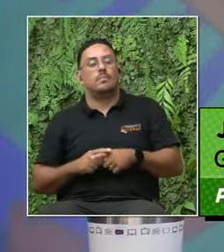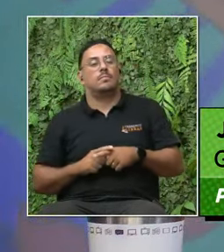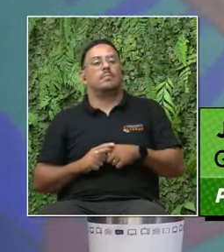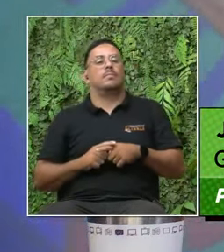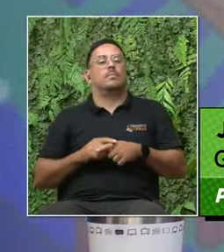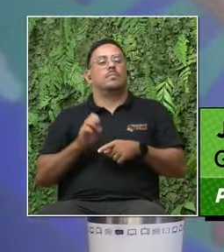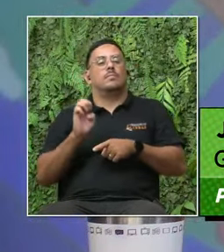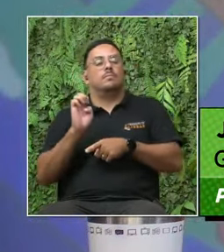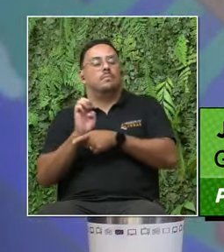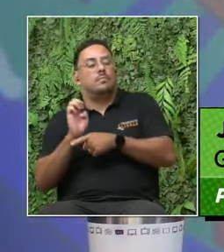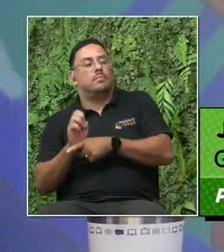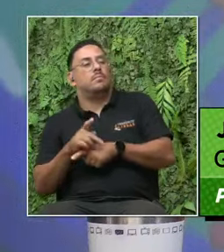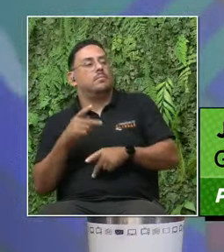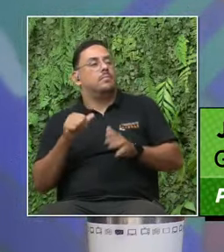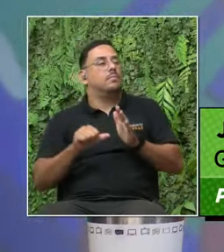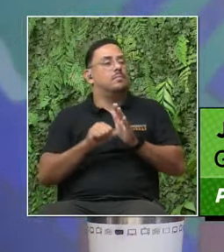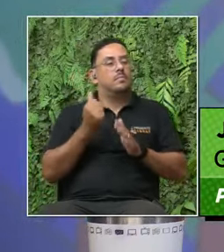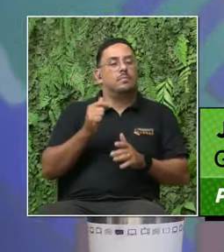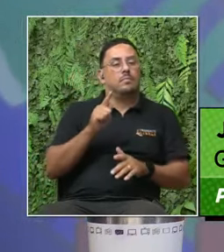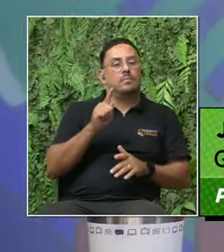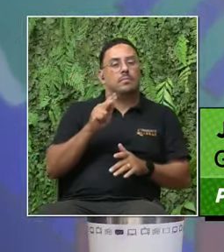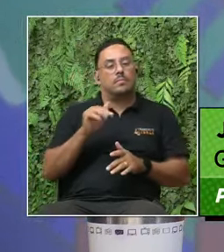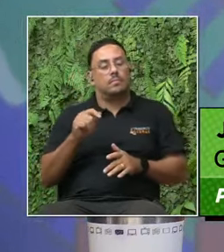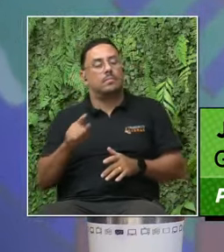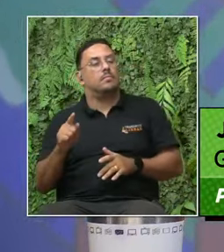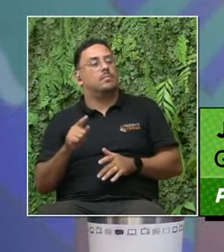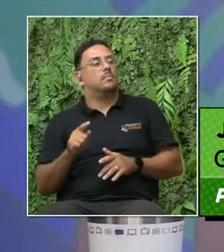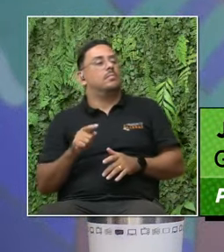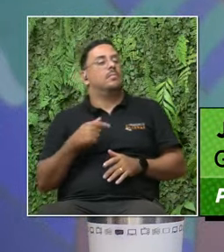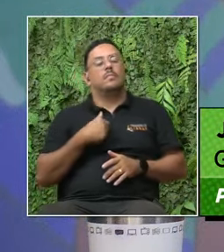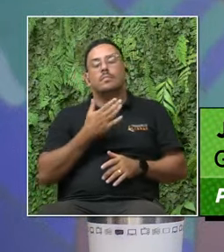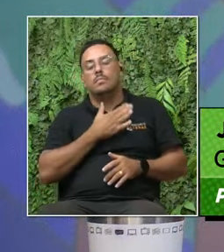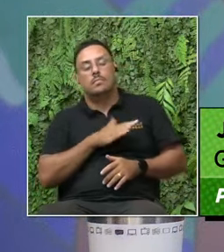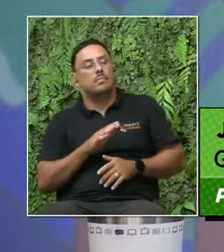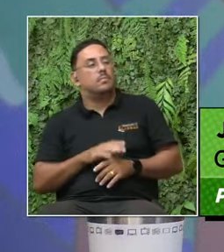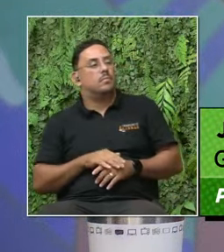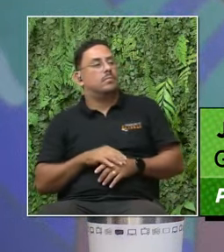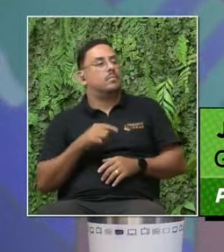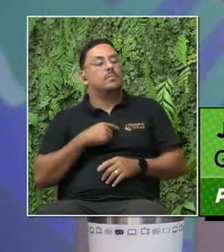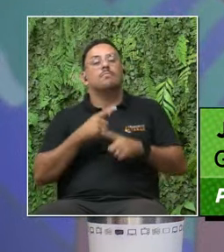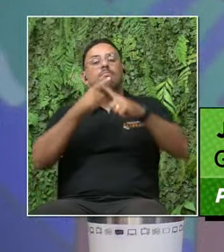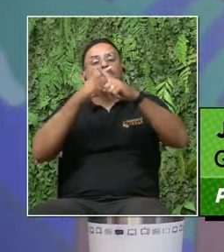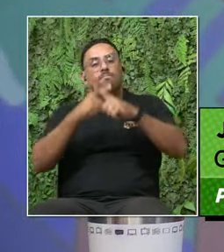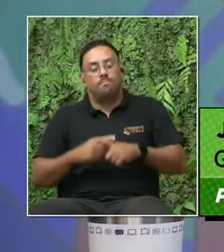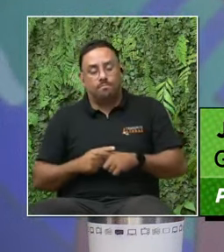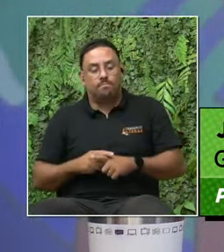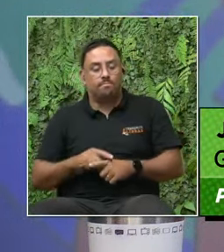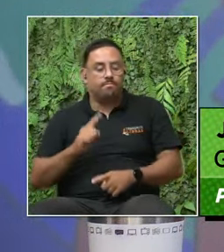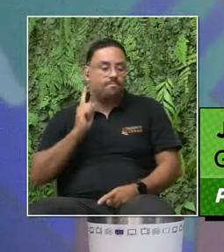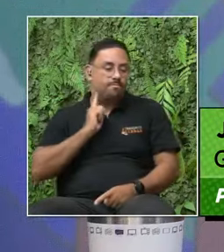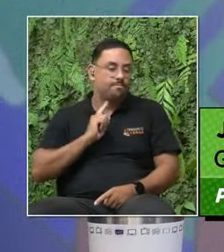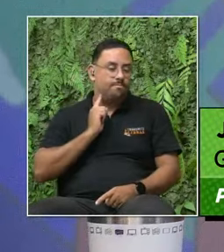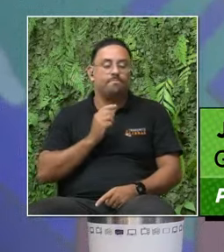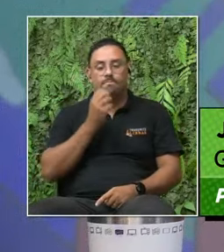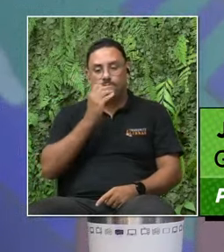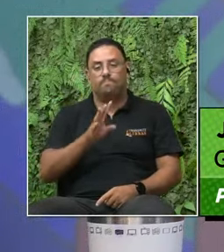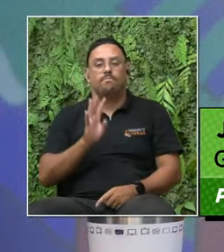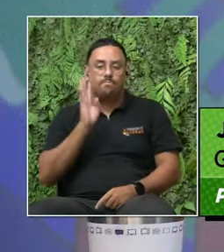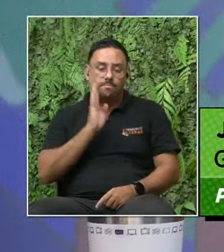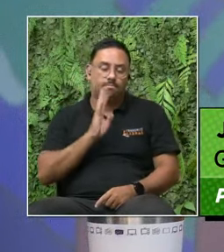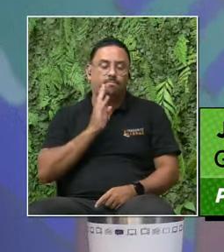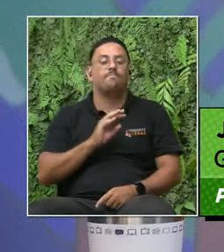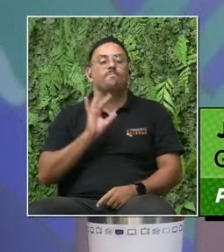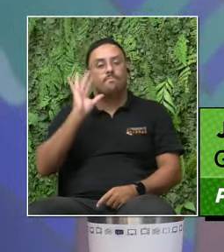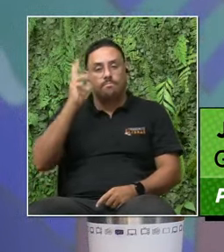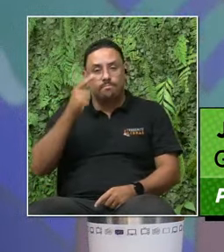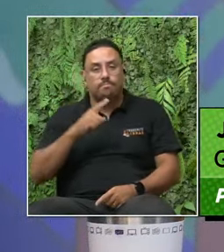Campeonato Estadual aí primeiro era ele e o Guilherme aí agora CJ também já não gosta eu gosto de Campeonato Estadual eu acho Campeonato Estadual muito legal